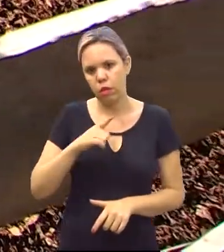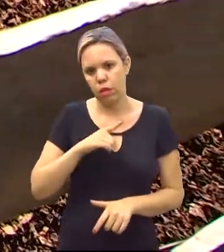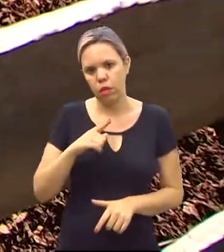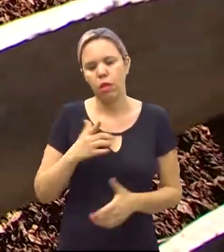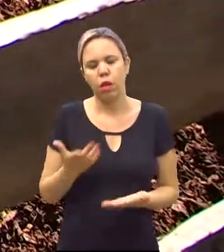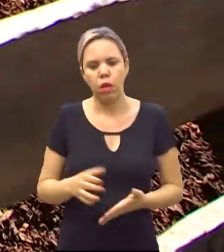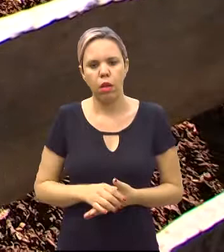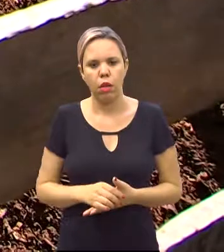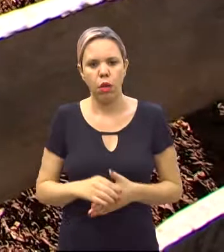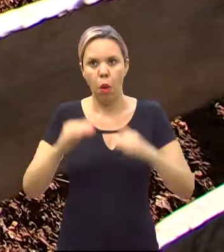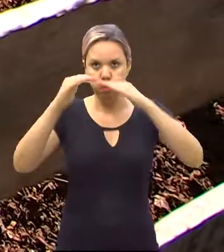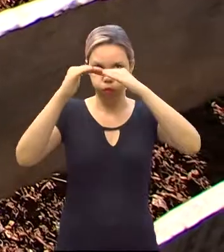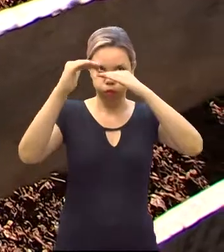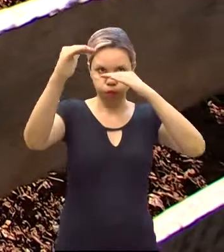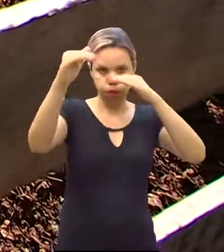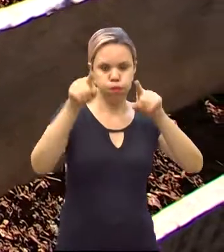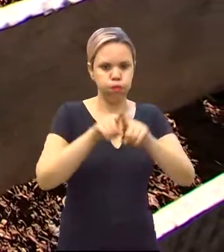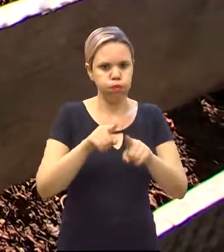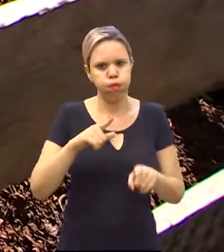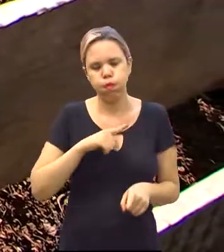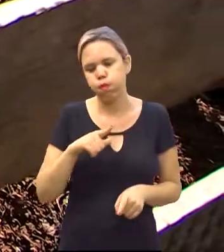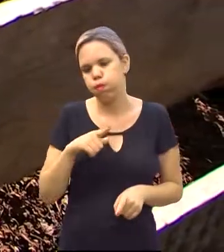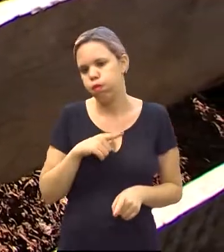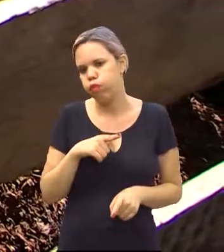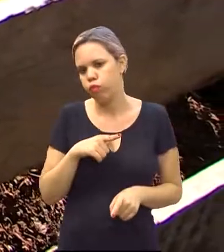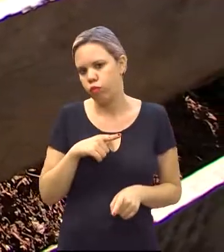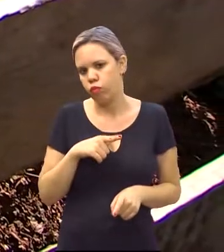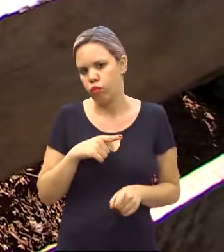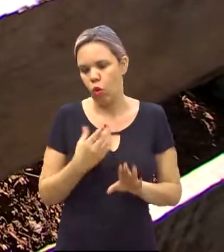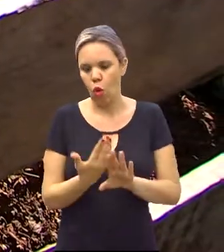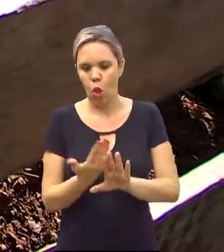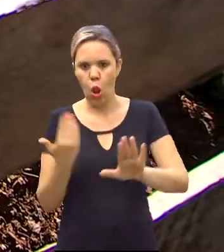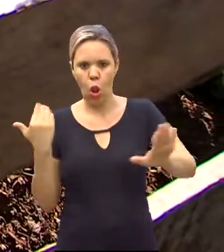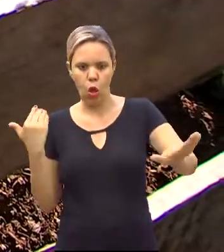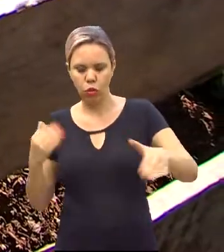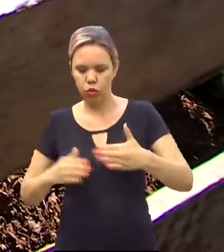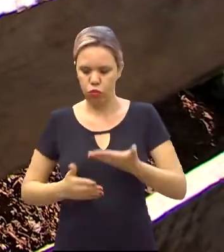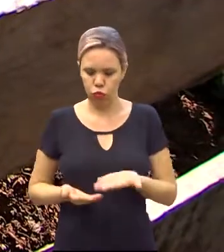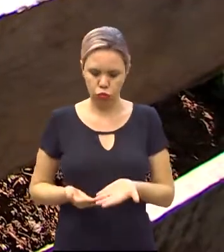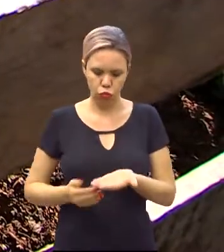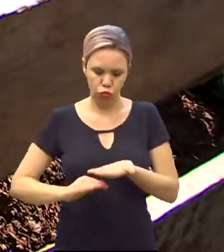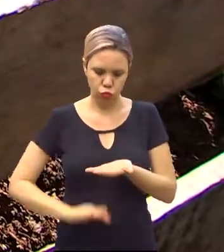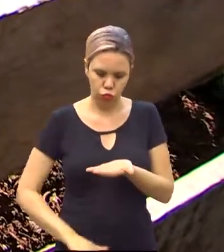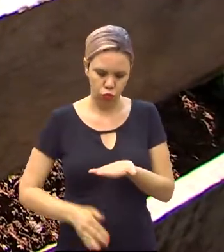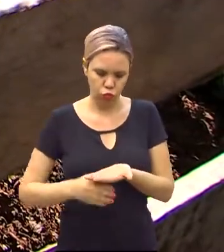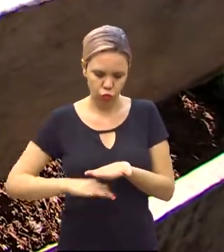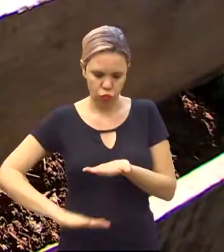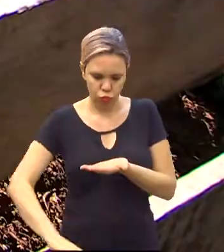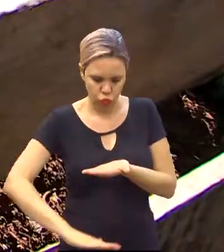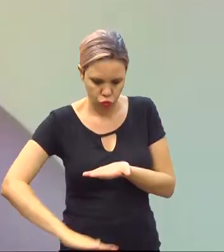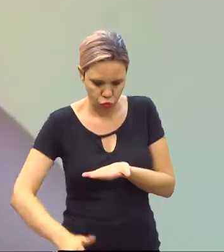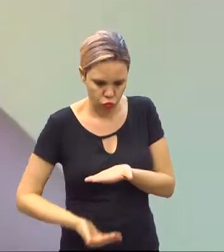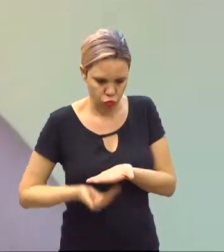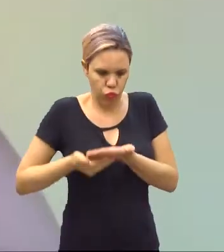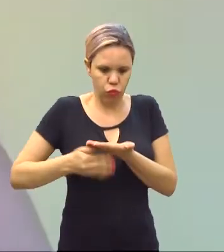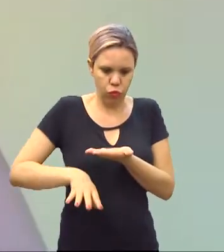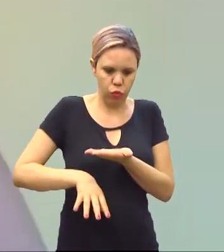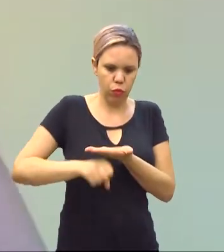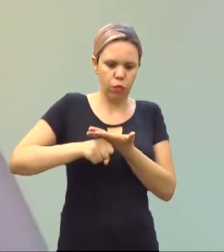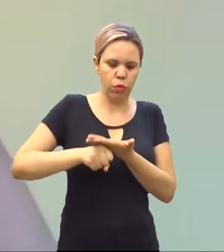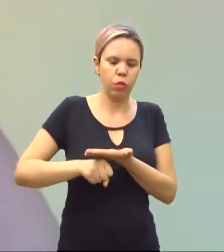de cobertura, o ideal também é que tenha uma área isolada do chão para captação dos biofertilizantes, né?